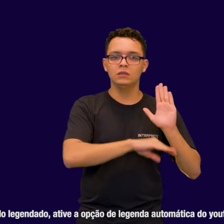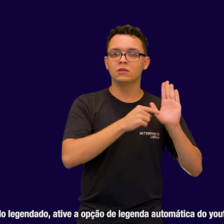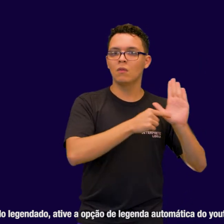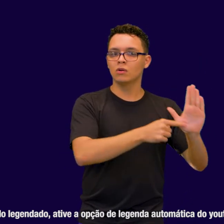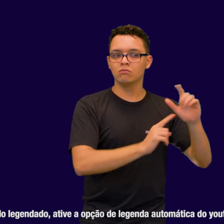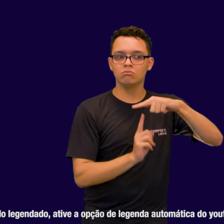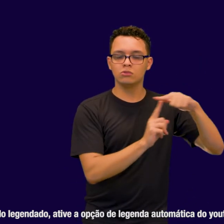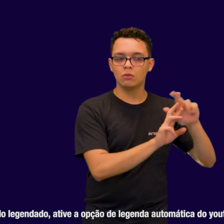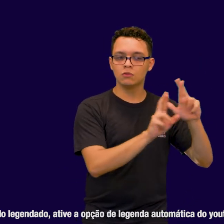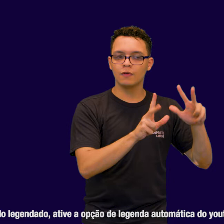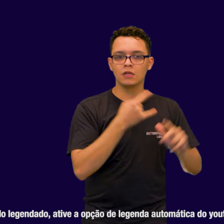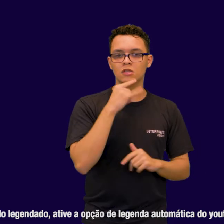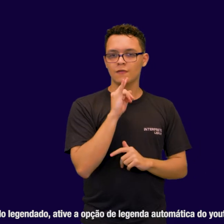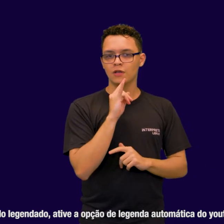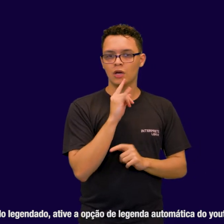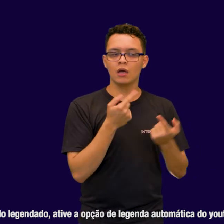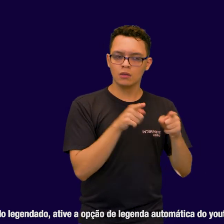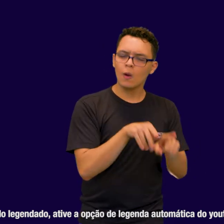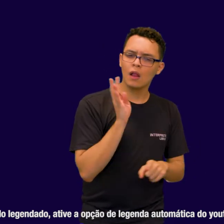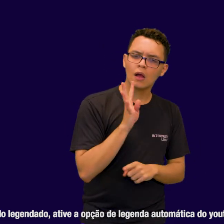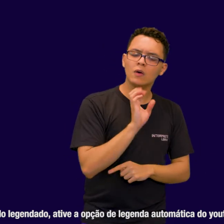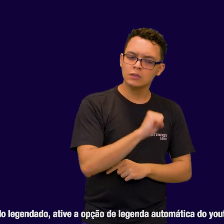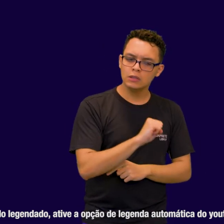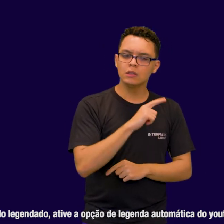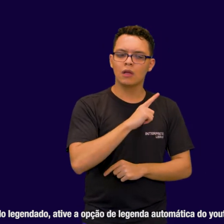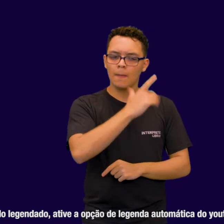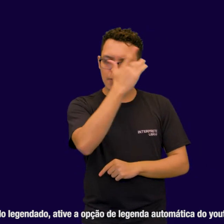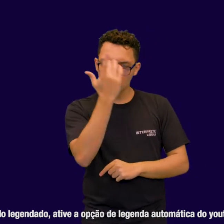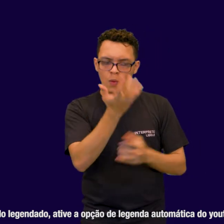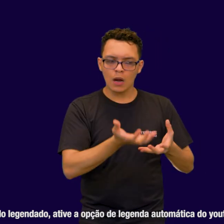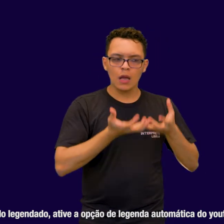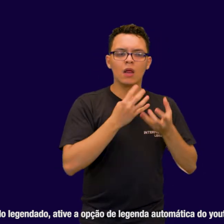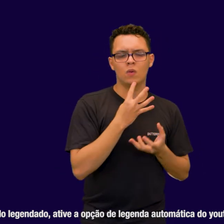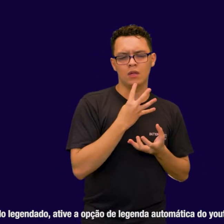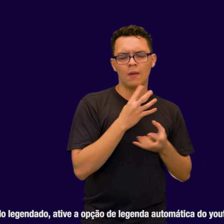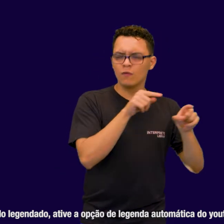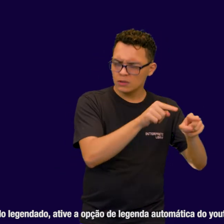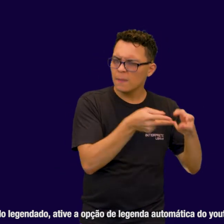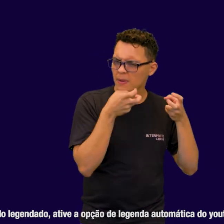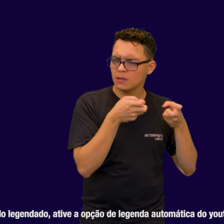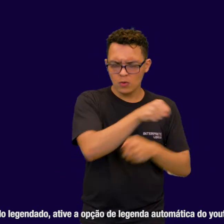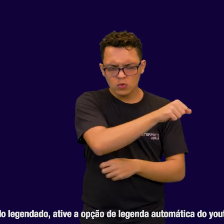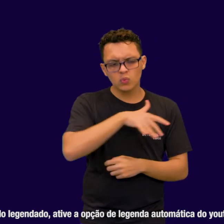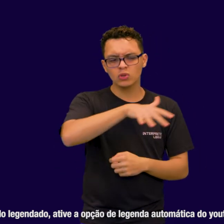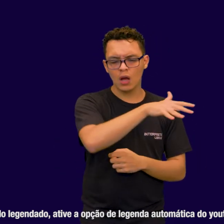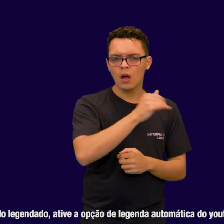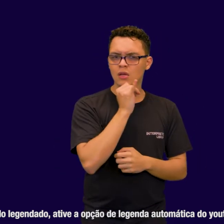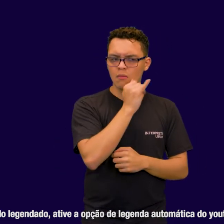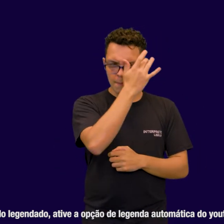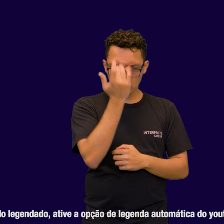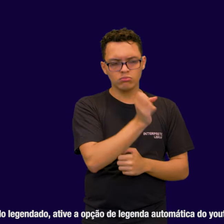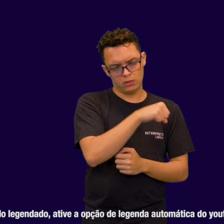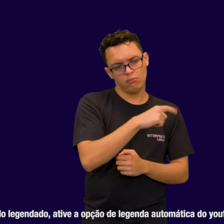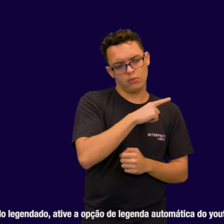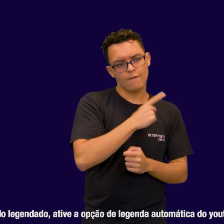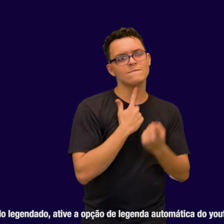É interessante isso, assim, as pessoas quererem conhecer cada vez mais sobre cerveja. Você também tem percebido isso no geral, além do